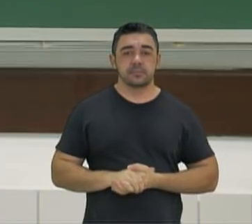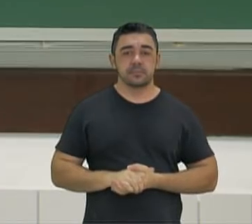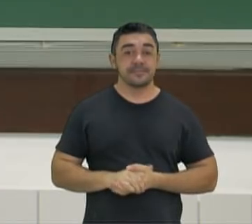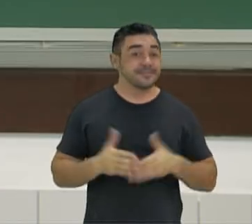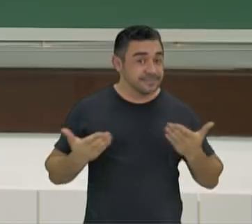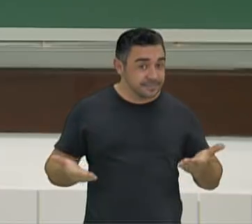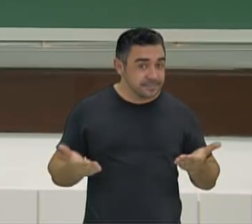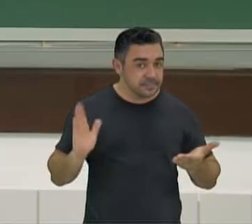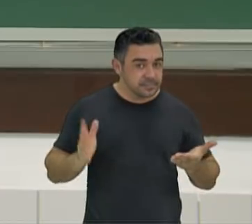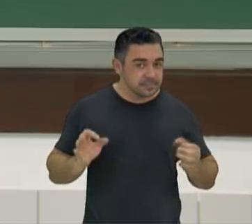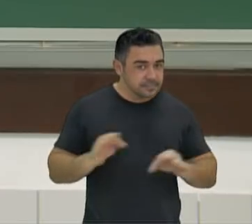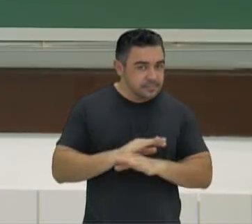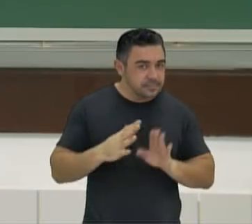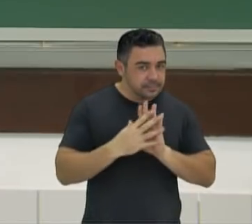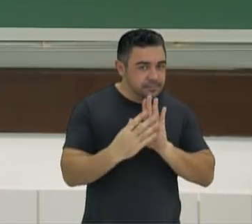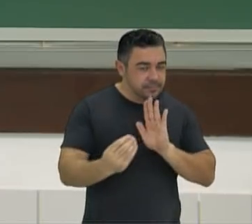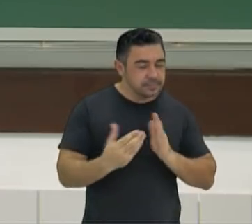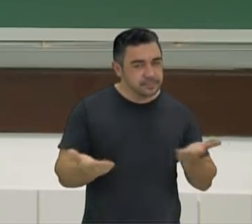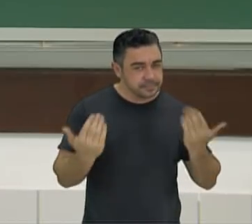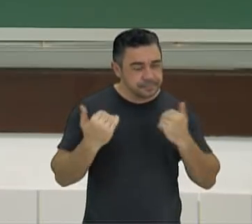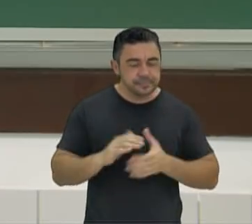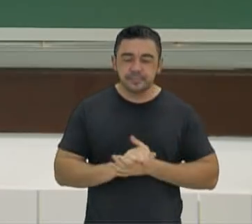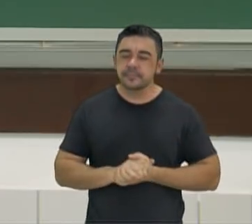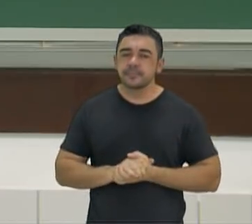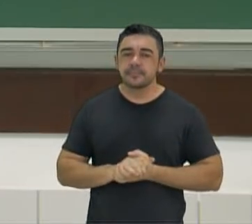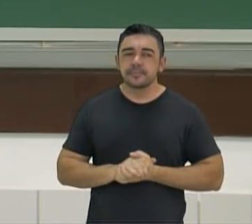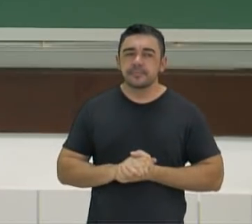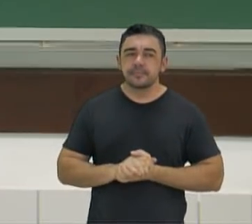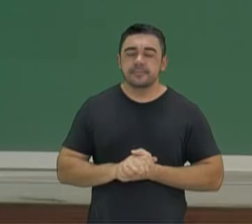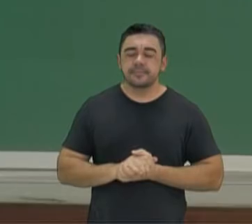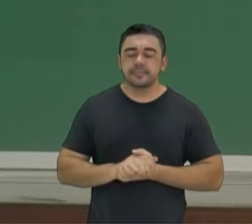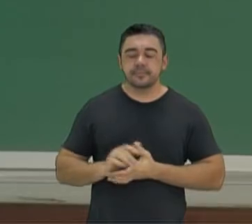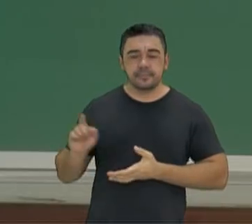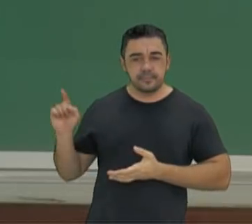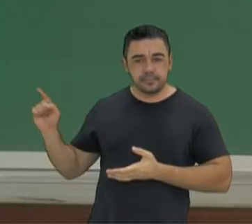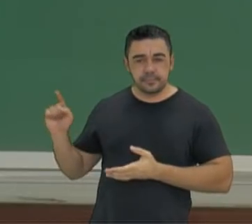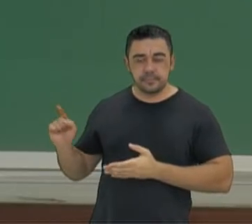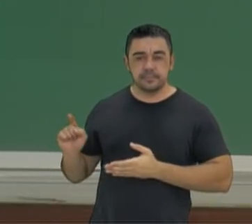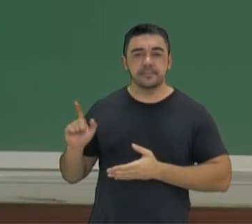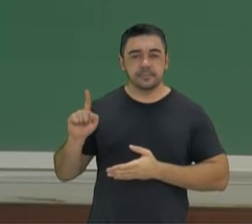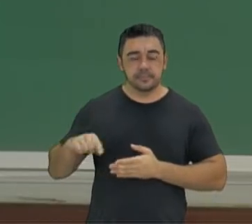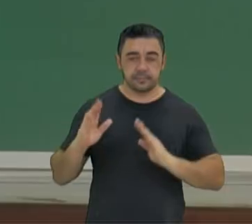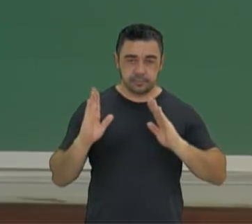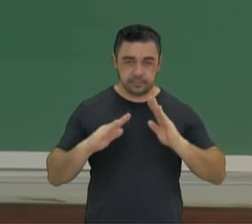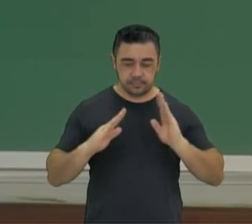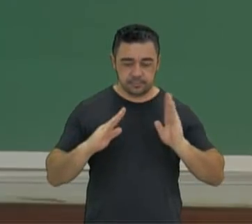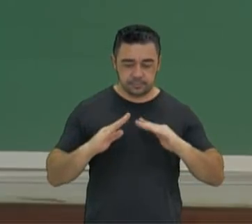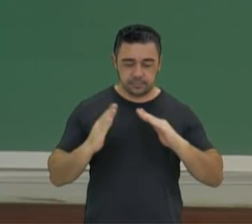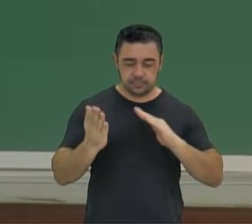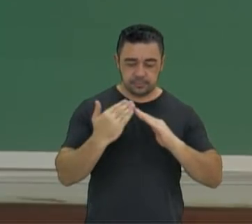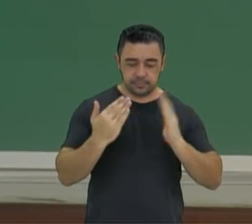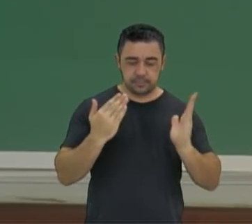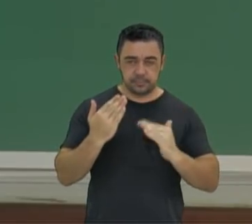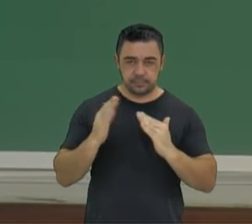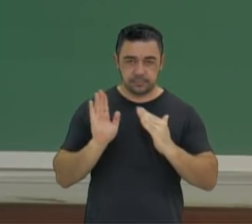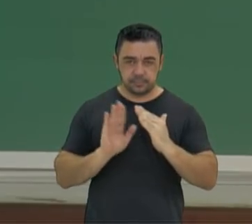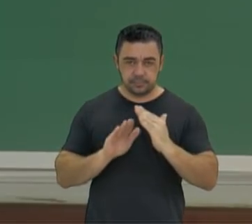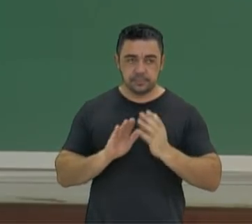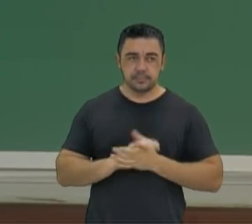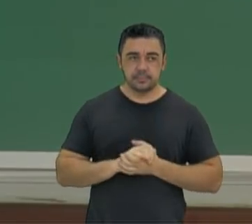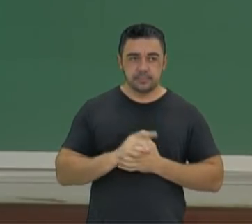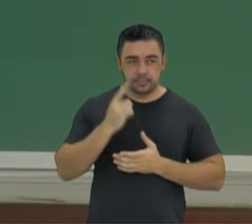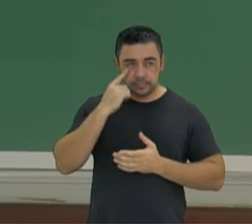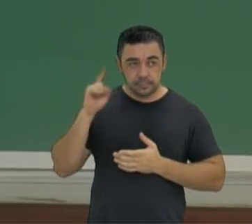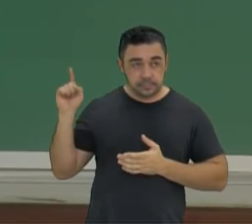E aí, copiado? Vamos lá. Faces das pirâmides. Então, olha lá, um triângulo e